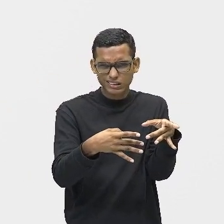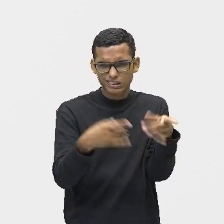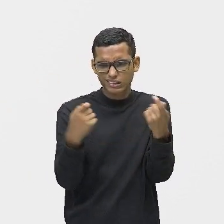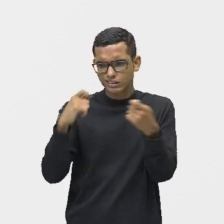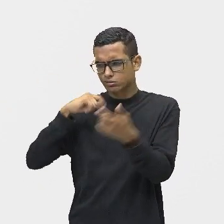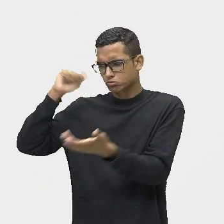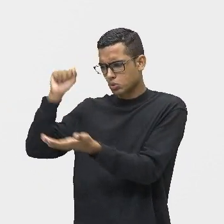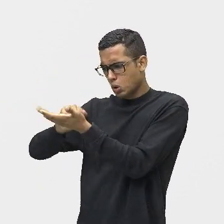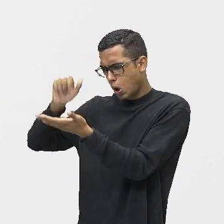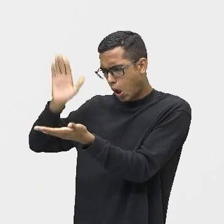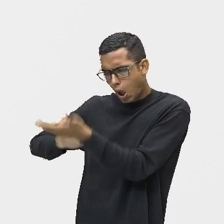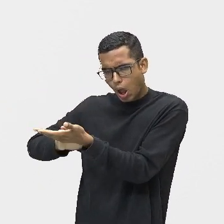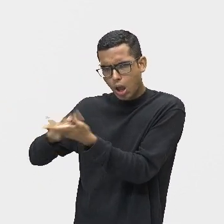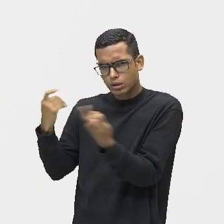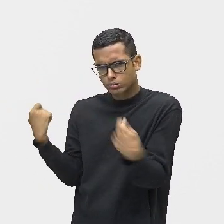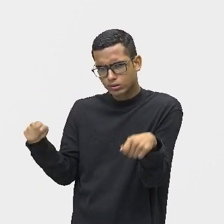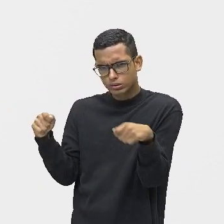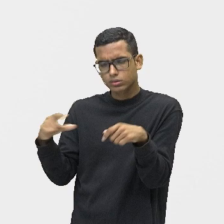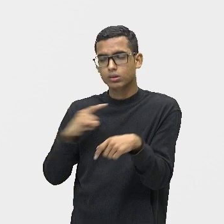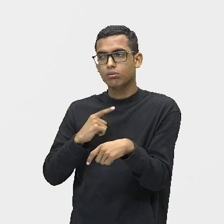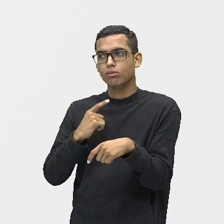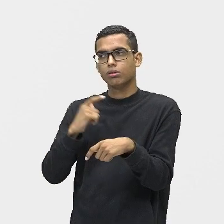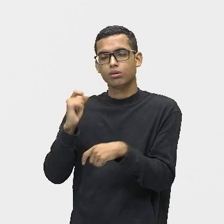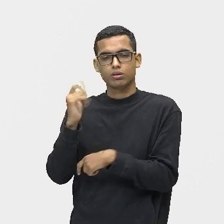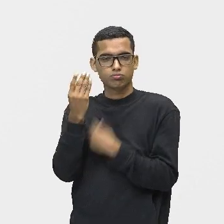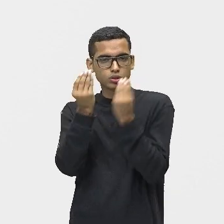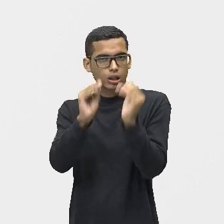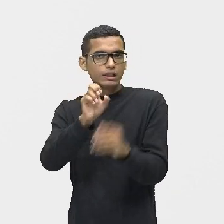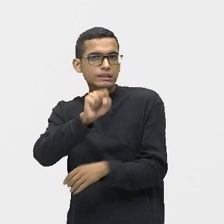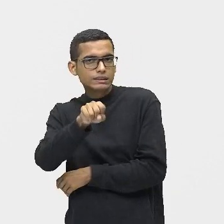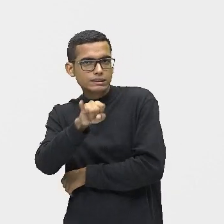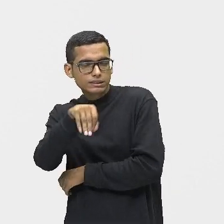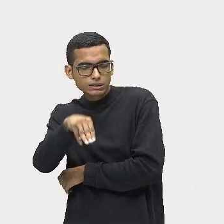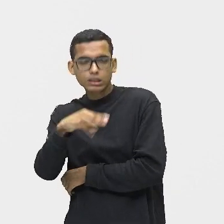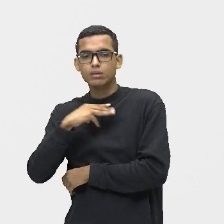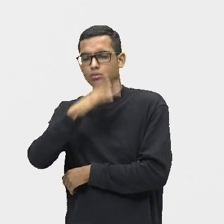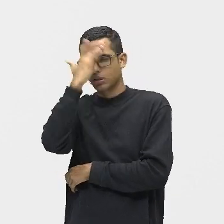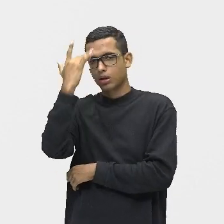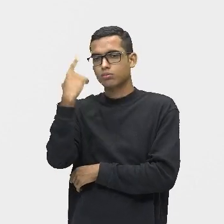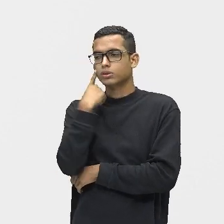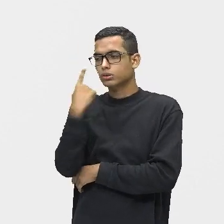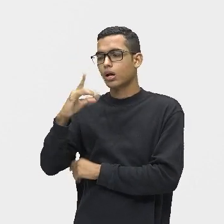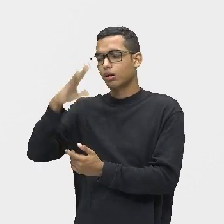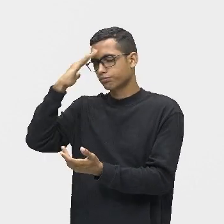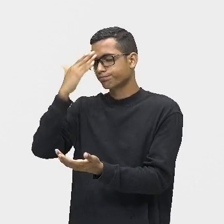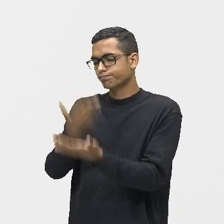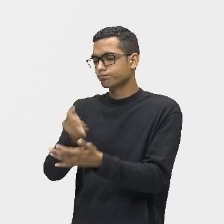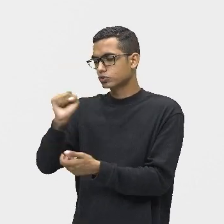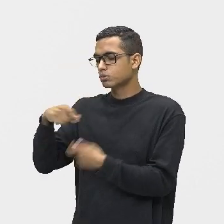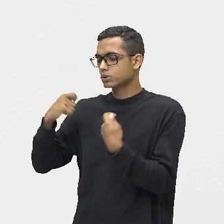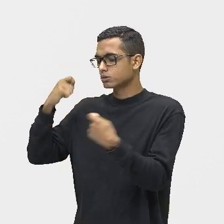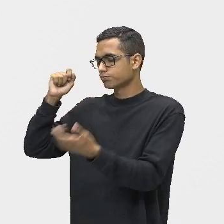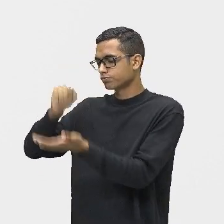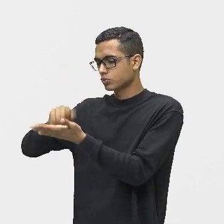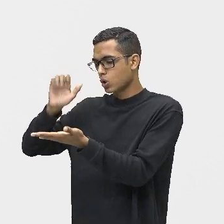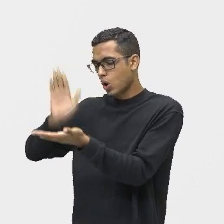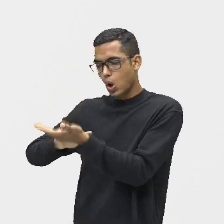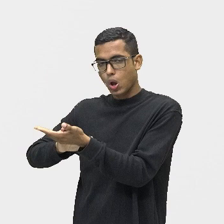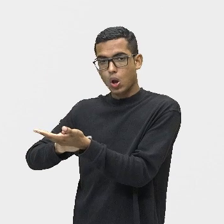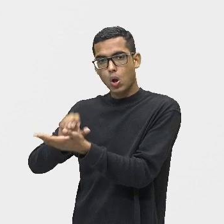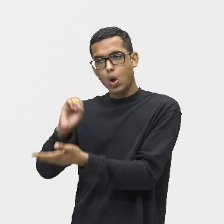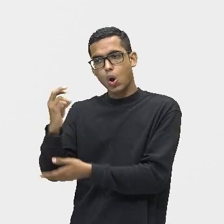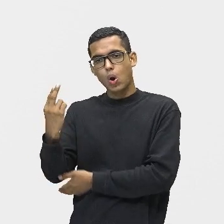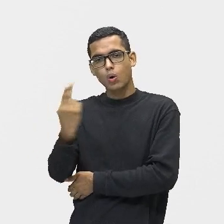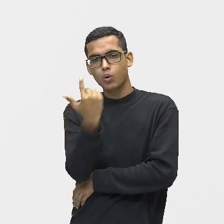sim, acredito que quem suja o rio deve receber uma multa. Já a outra pessoa que acredita que não, claro, iria marcar o